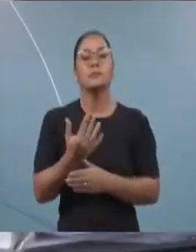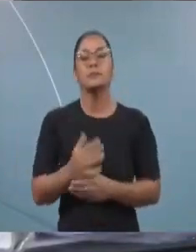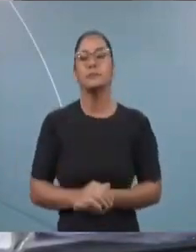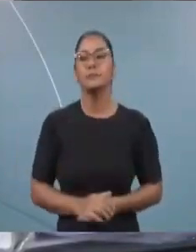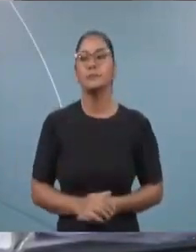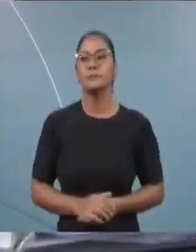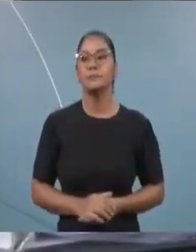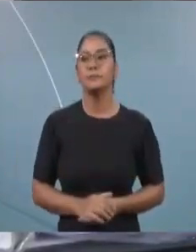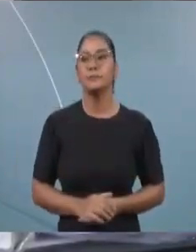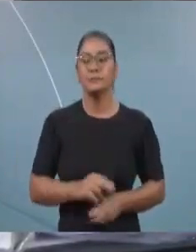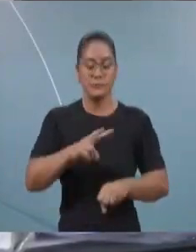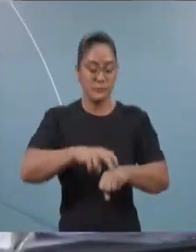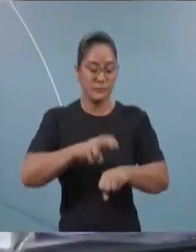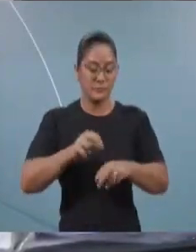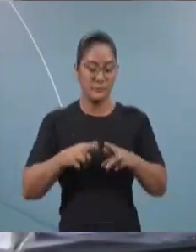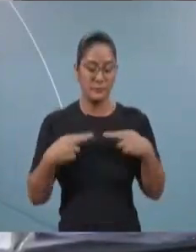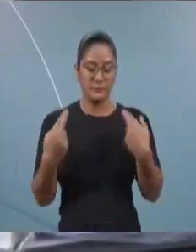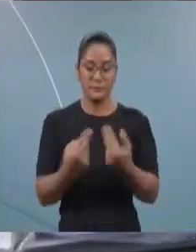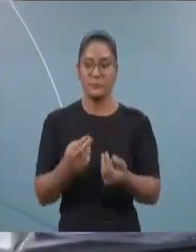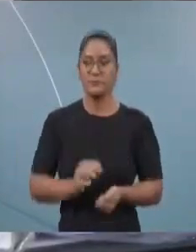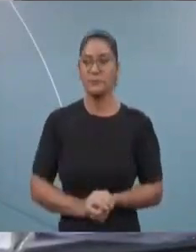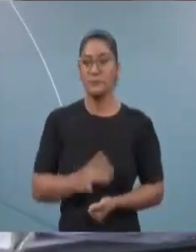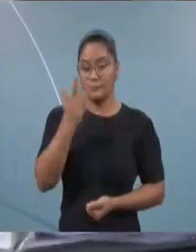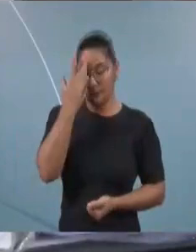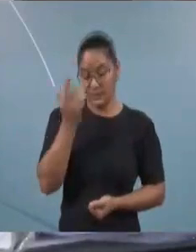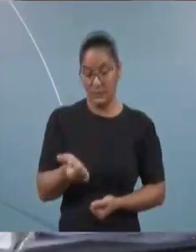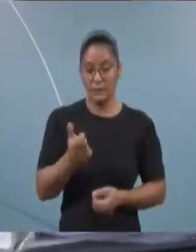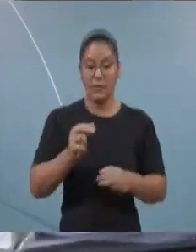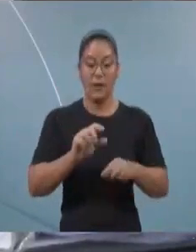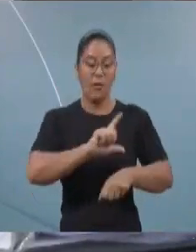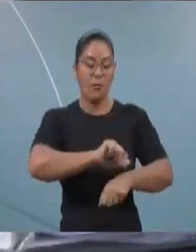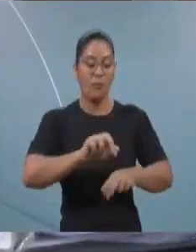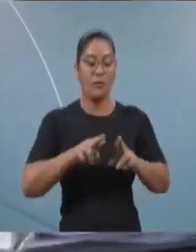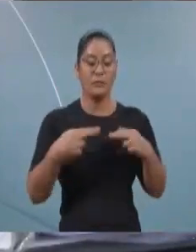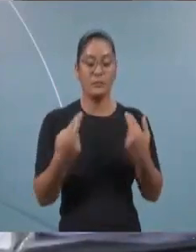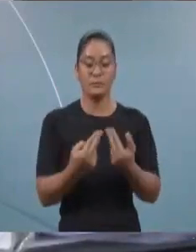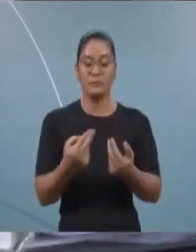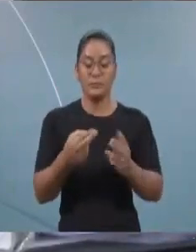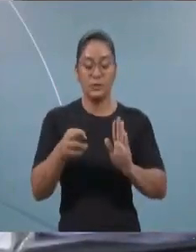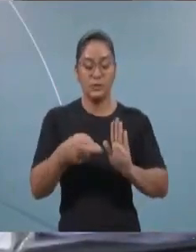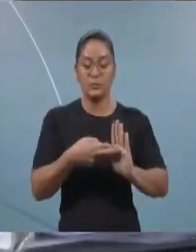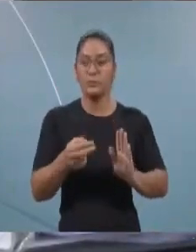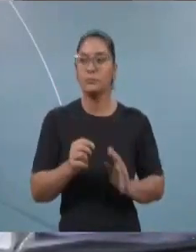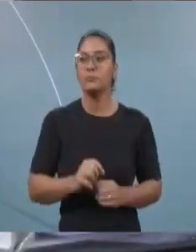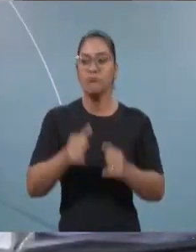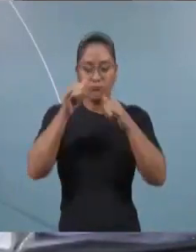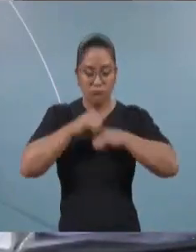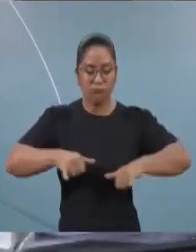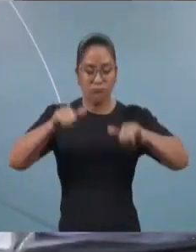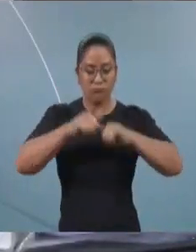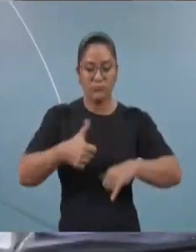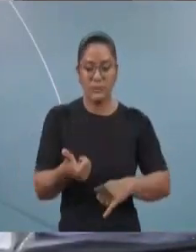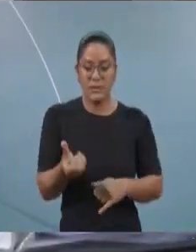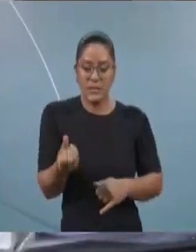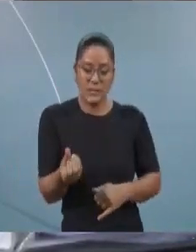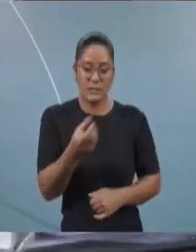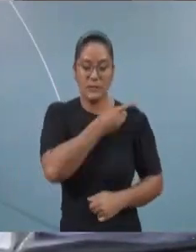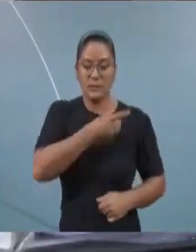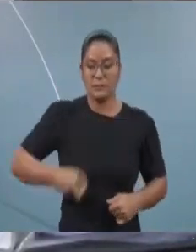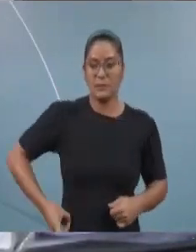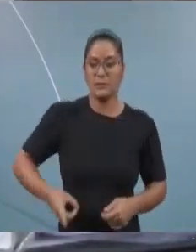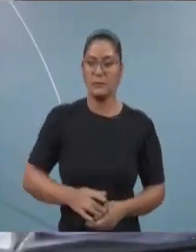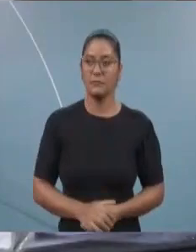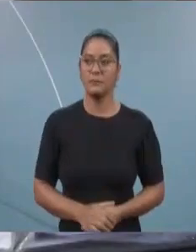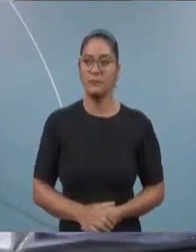Azevedo convoco uma nova sessão ordinária para manhã a hora regimental anuncio o compareceram 16 senhores